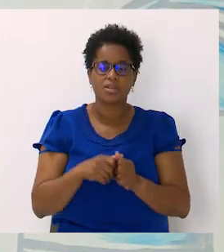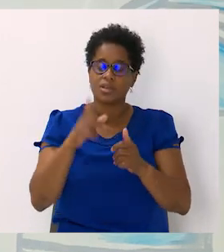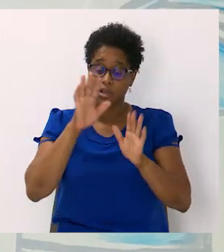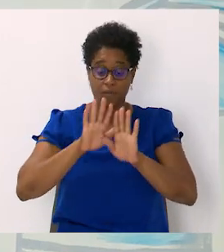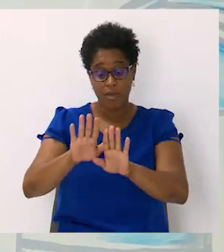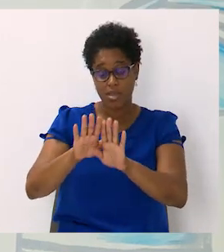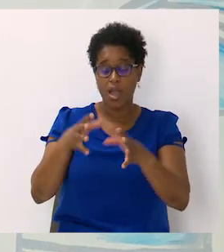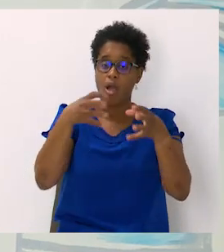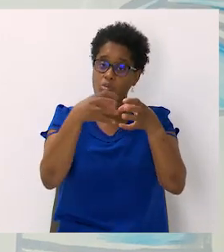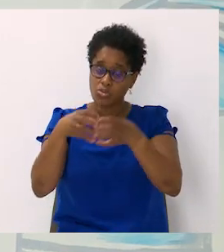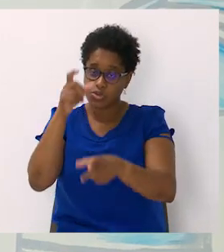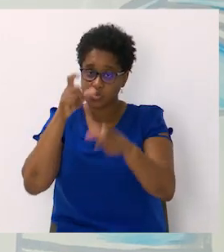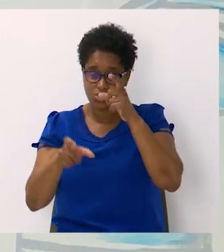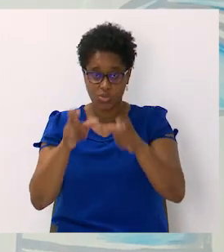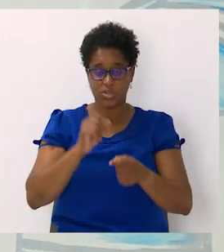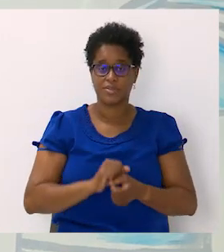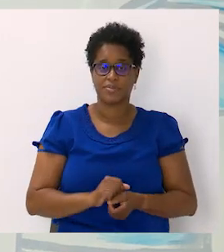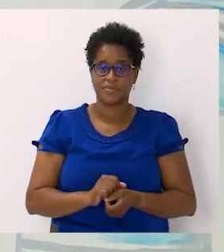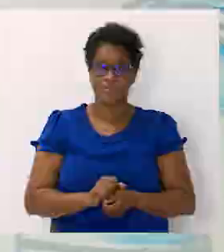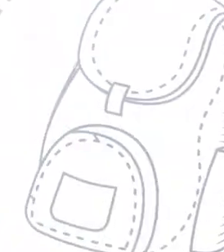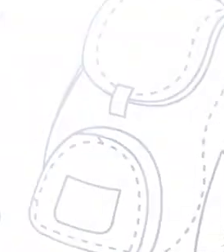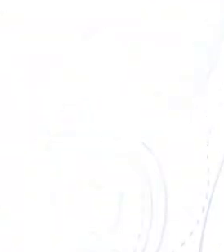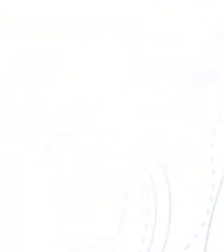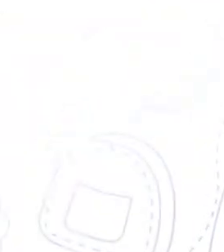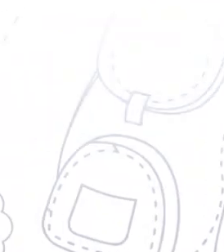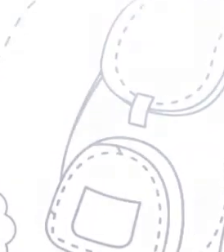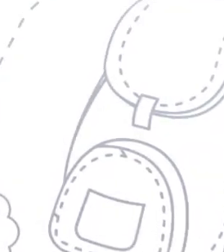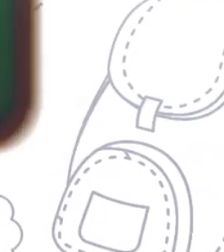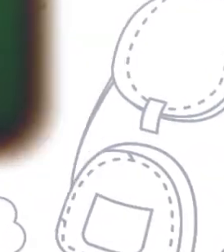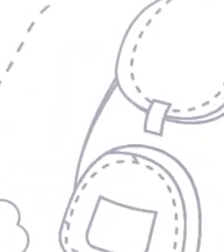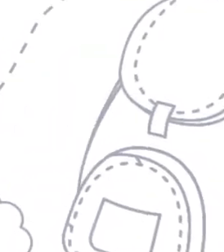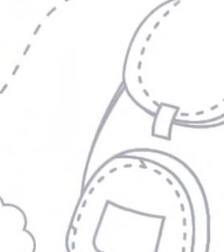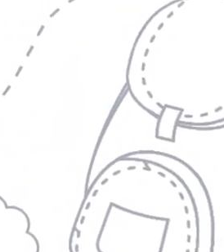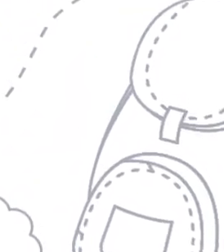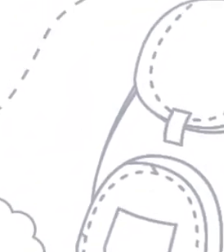as máscaras e evitar a aglomeração das pessoas.